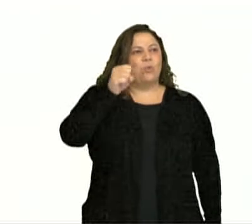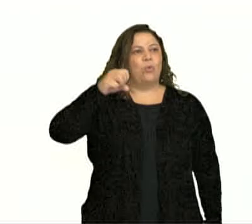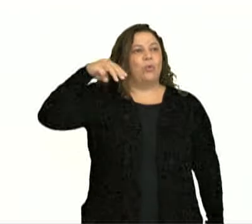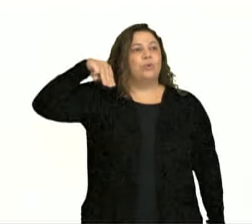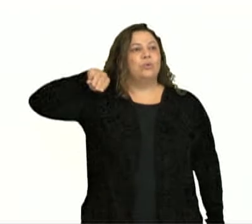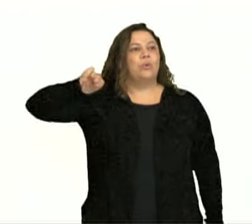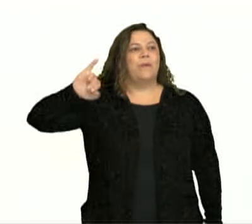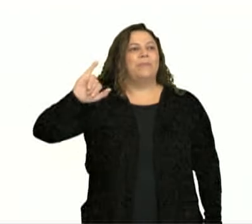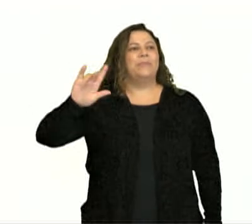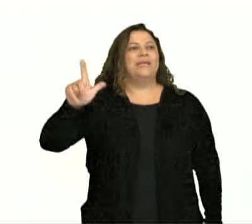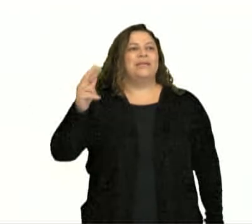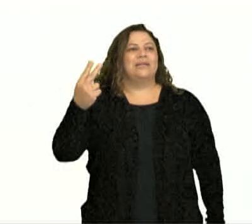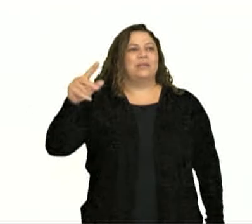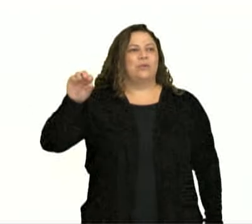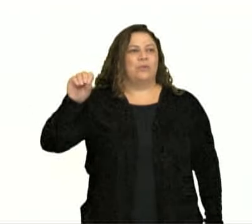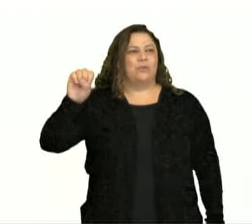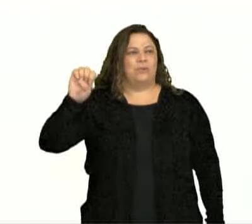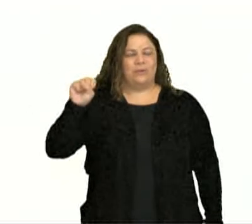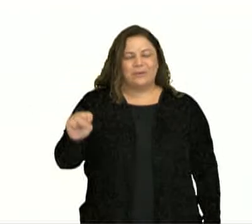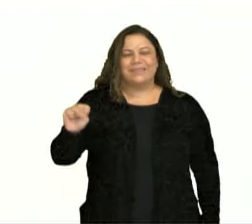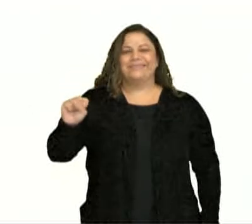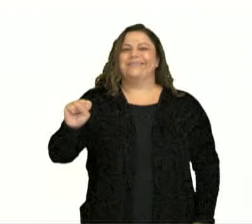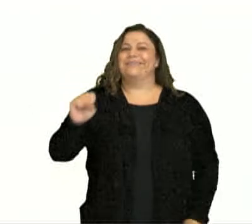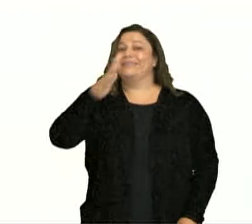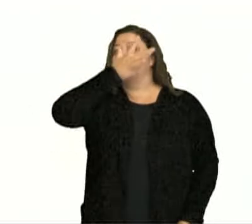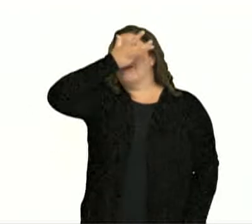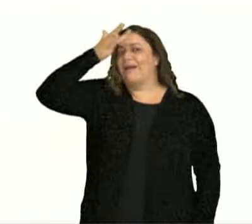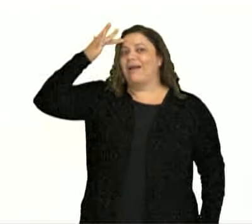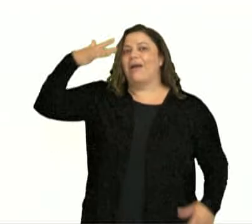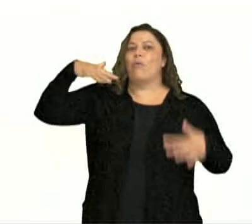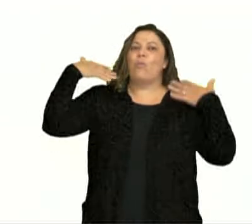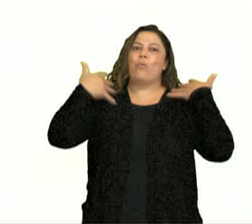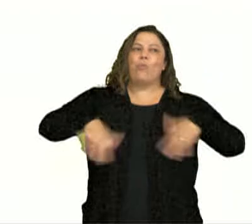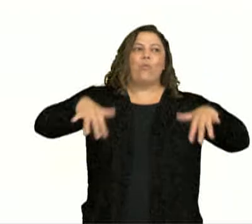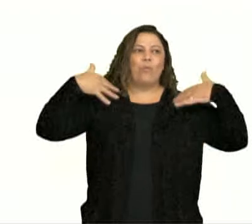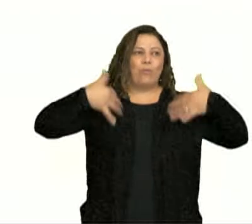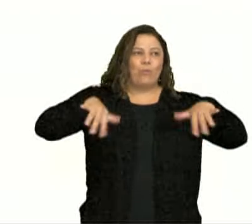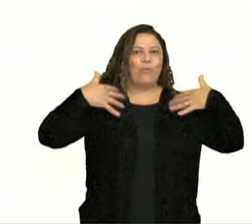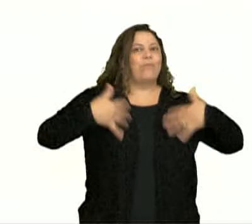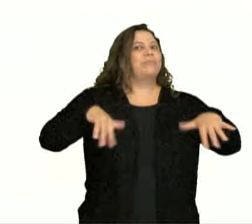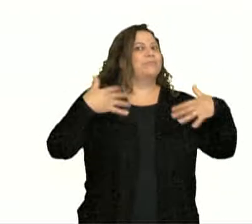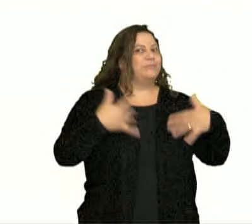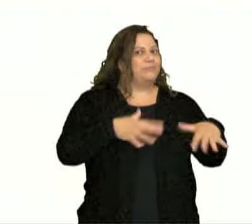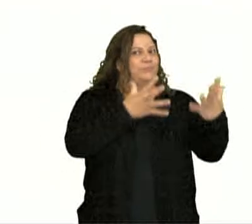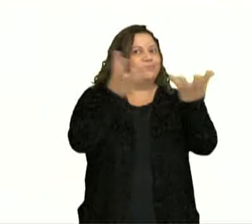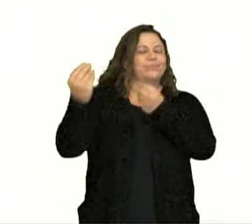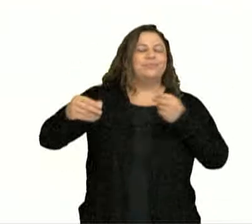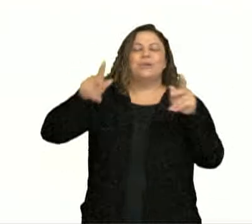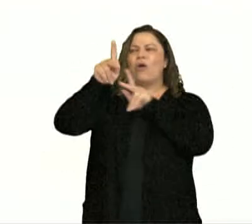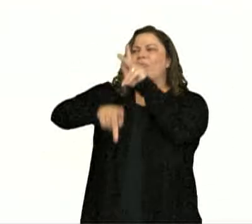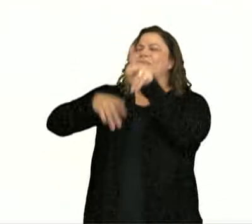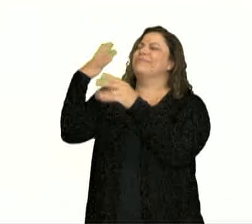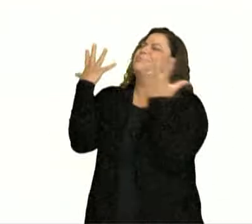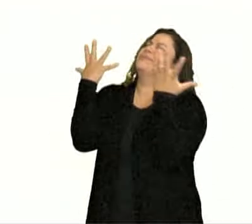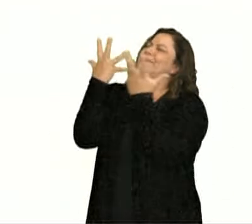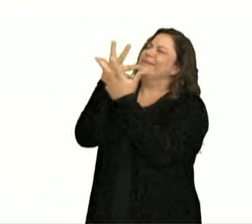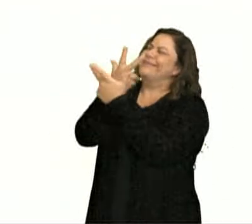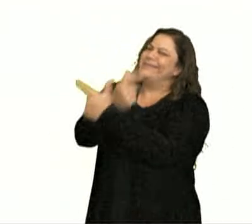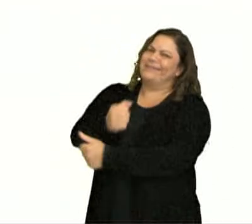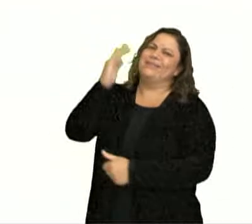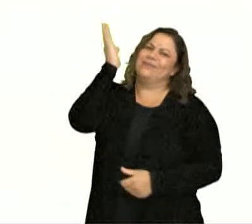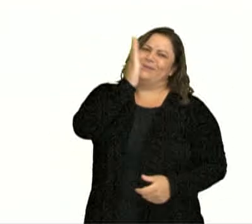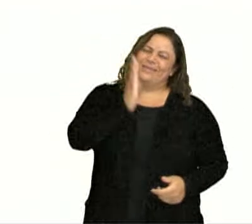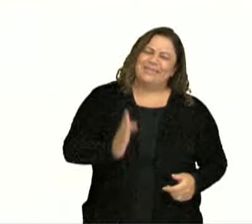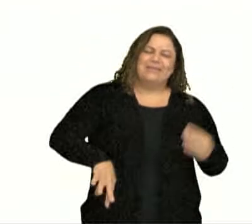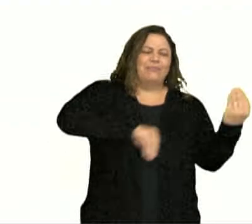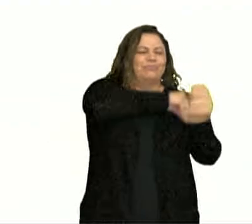211,8 milhões de habitantes. É gente, hein? É brasileiro. Povo bonito, povo brasileiro, aí